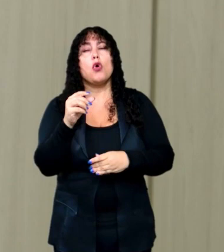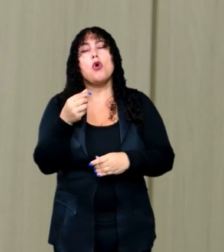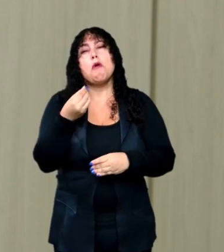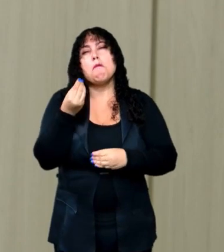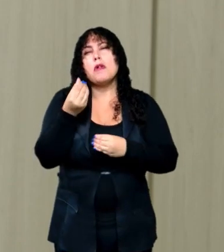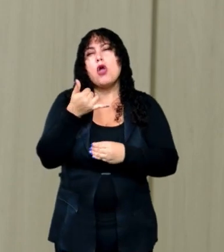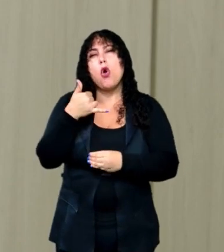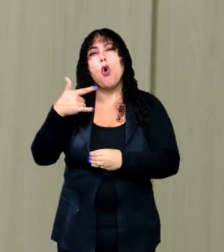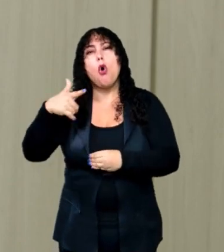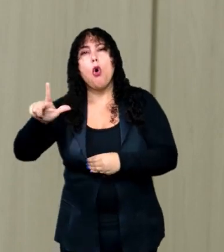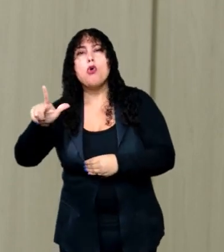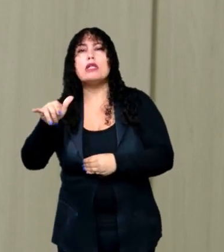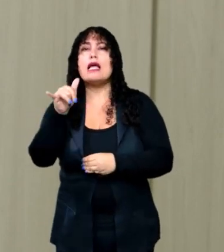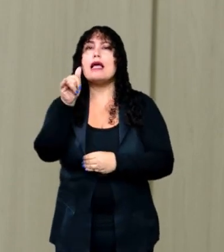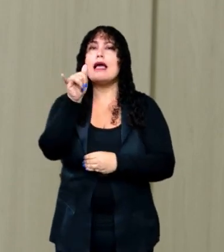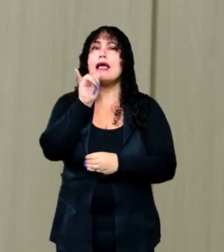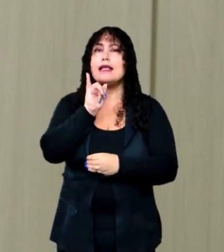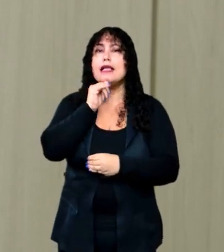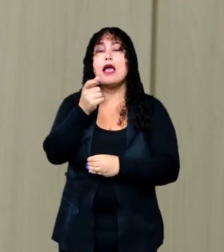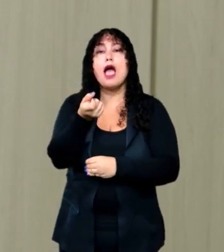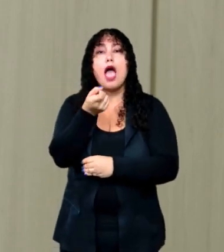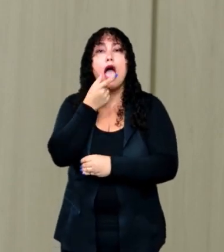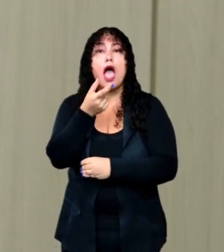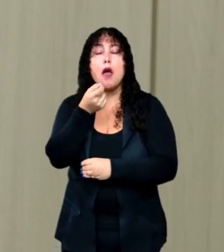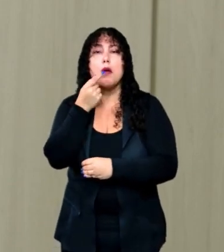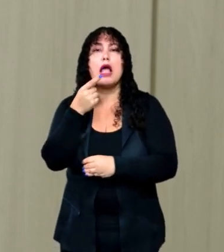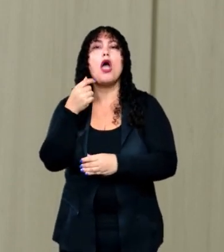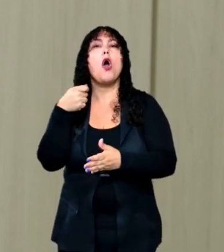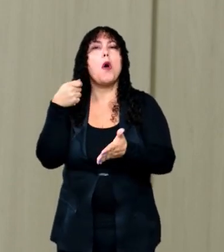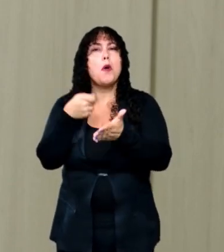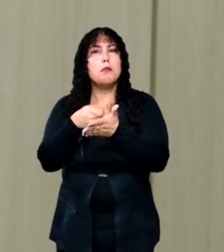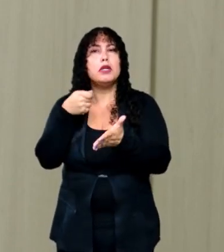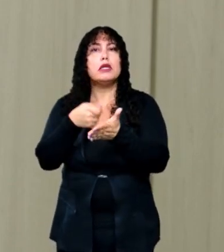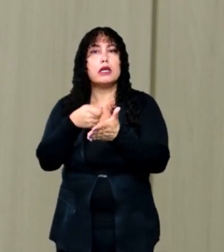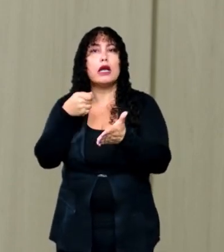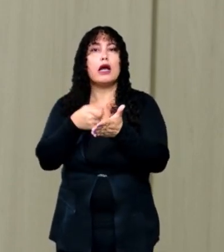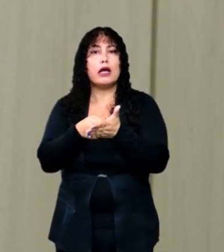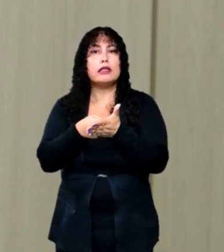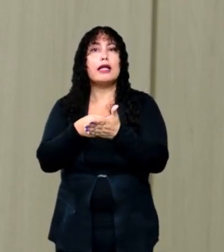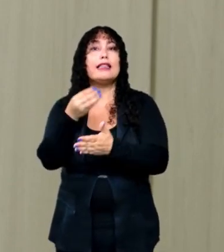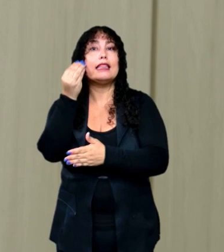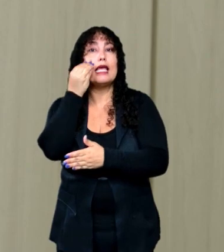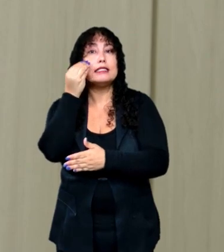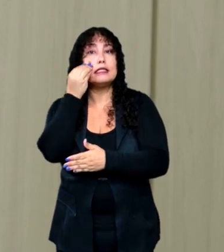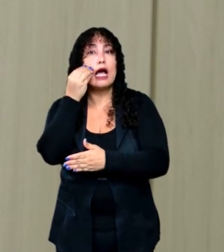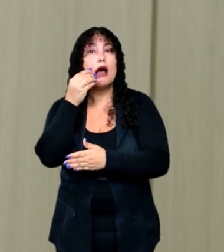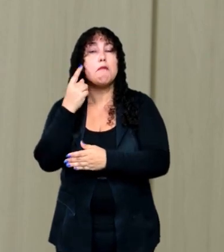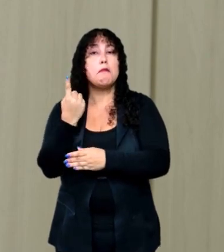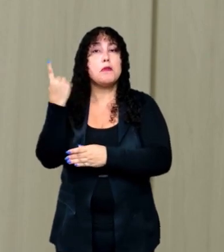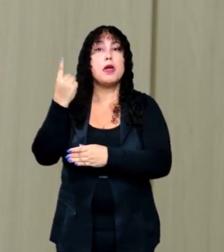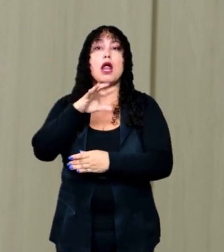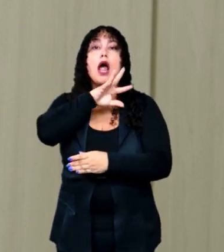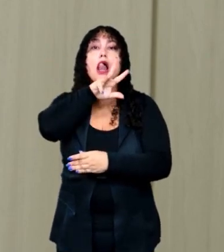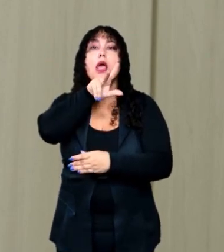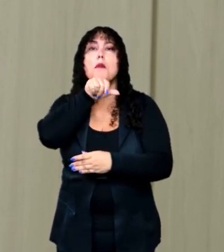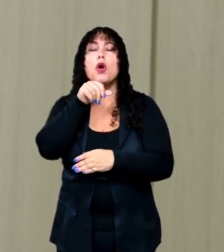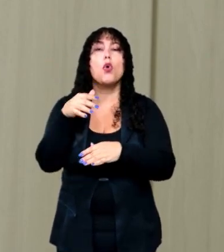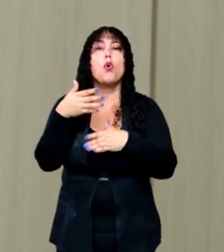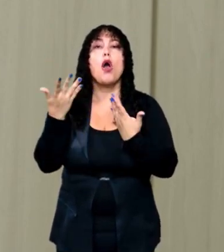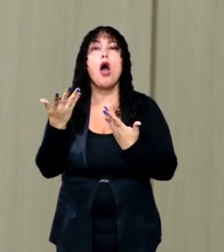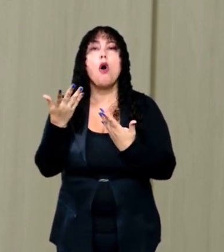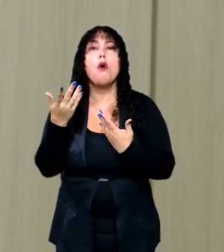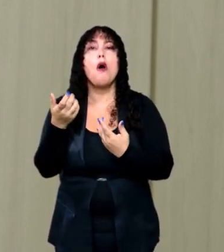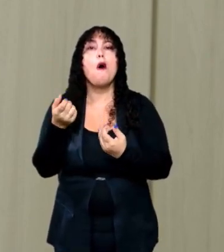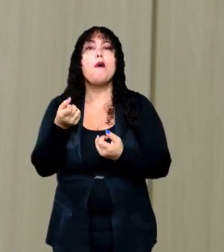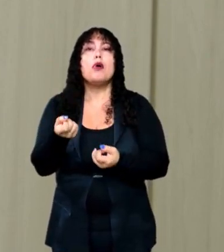por exemplo, que a gente ainda tem uma obrigatoriedade pela lei de ser testado nesses animais para descobrir qual que é a dose